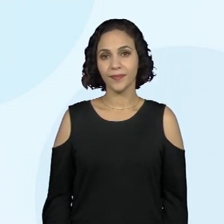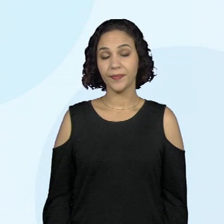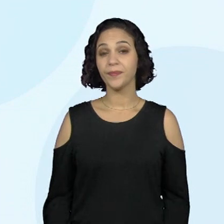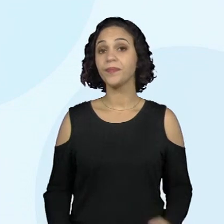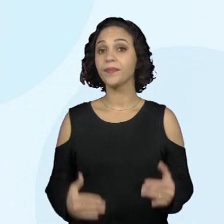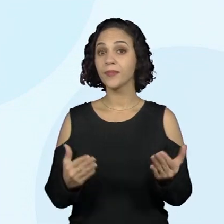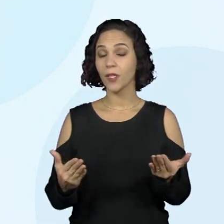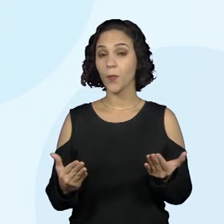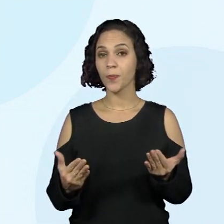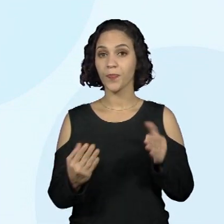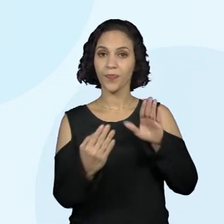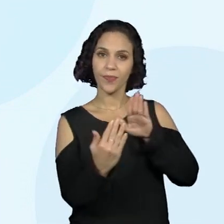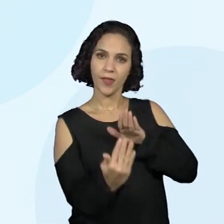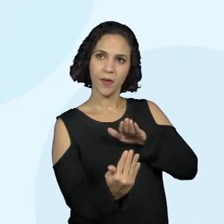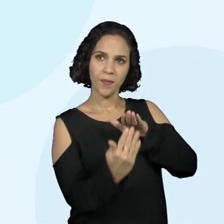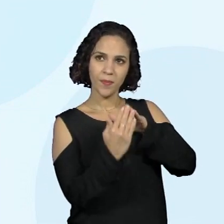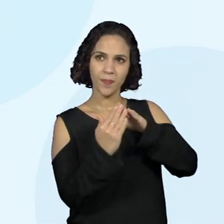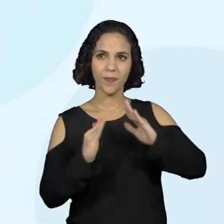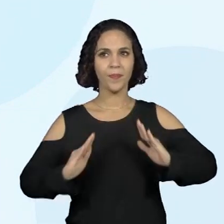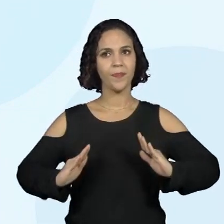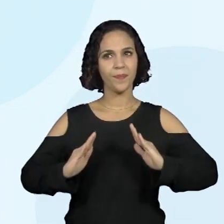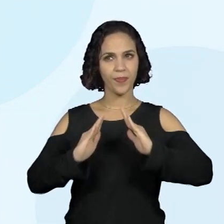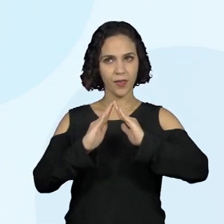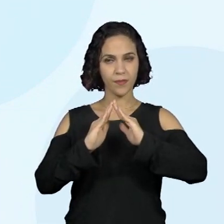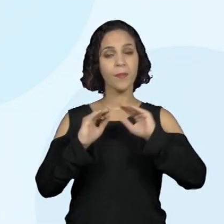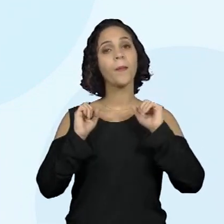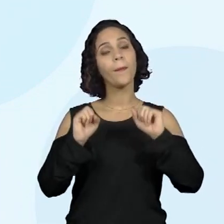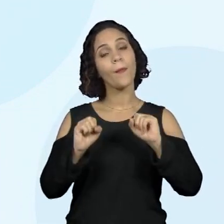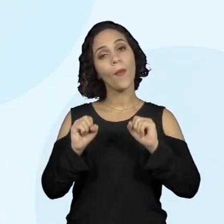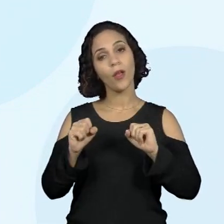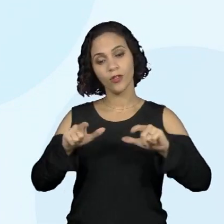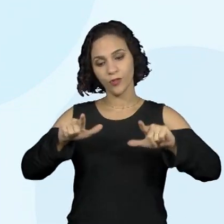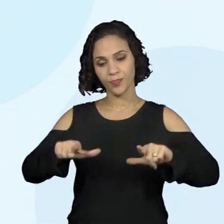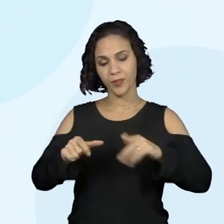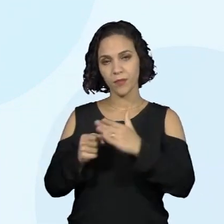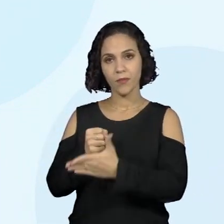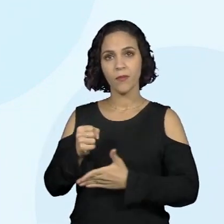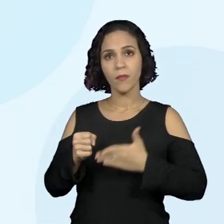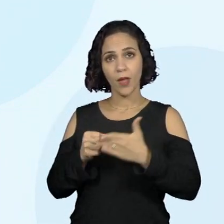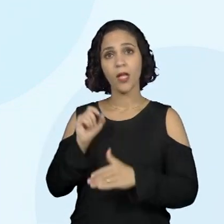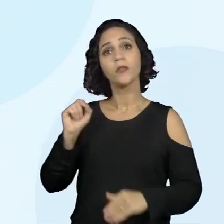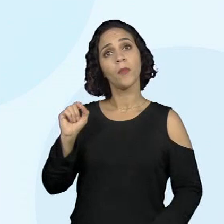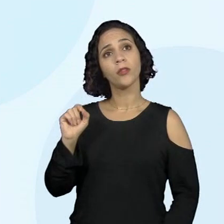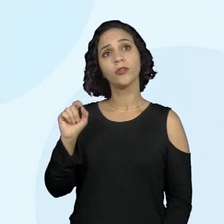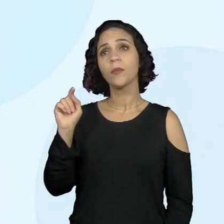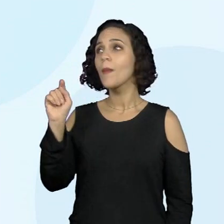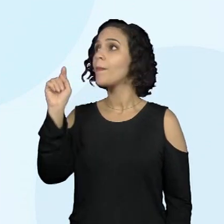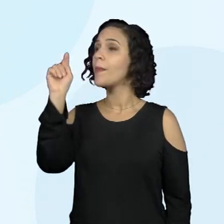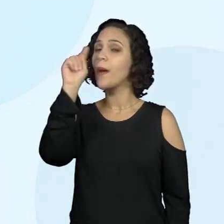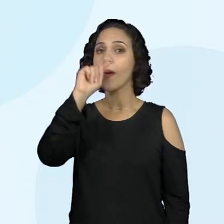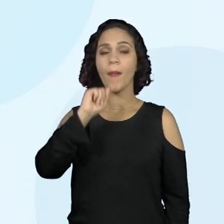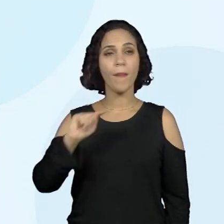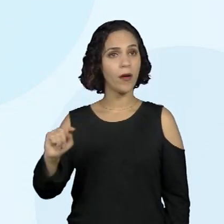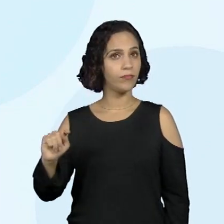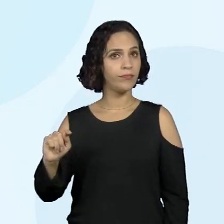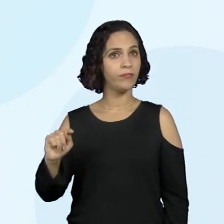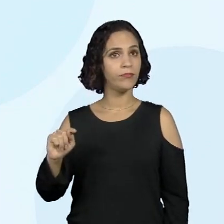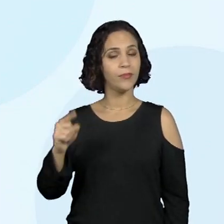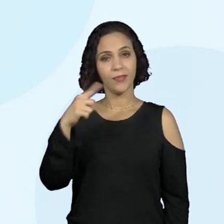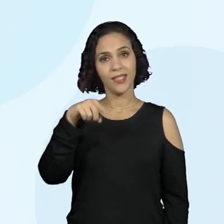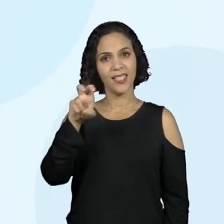As pirâmides podem ter uma base, que pode ser um desses polígonos que vocês estão vendo aí.